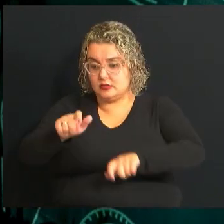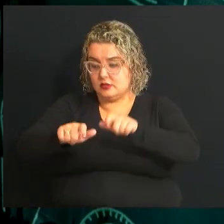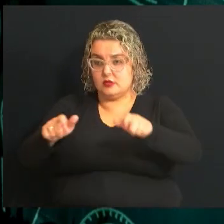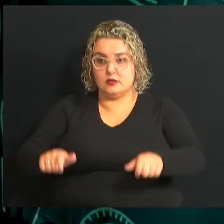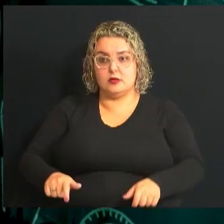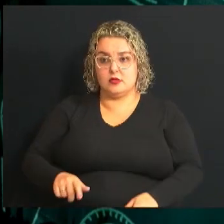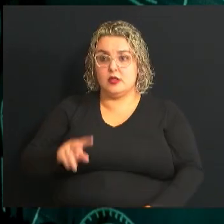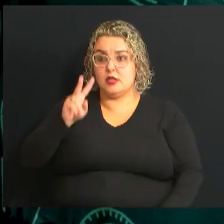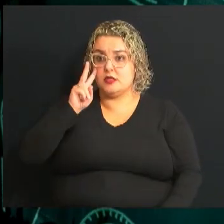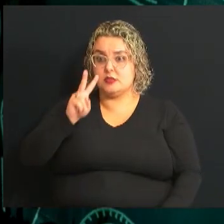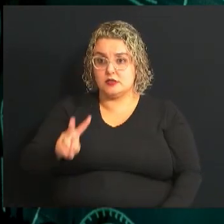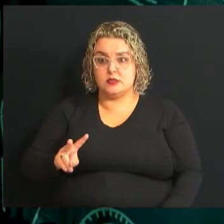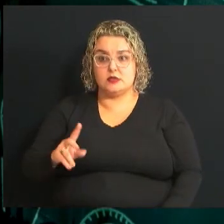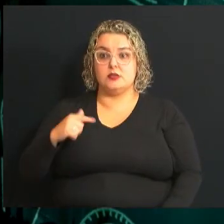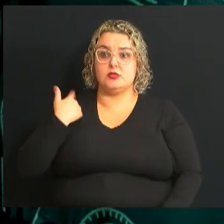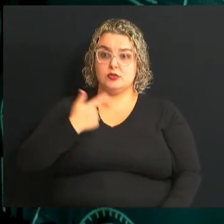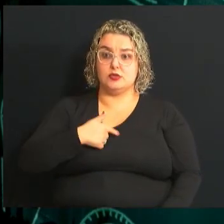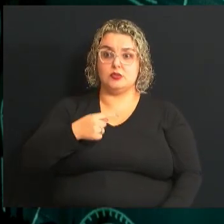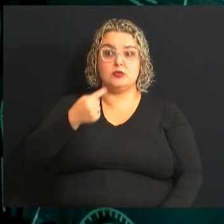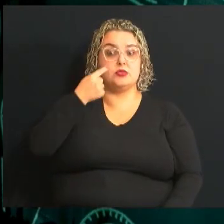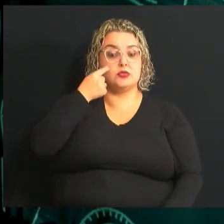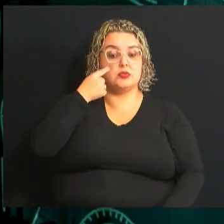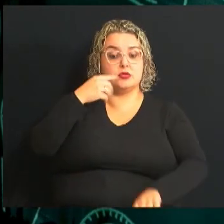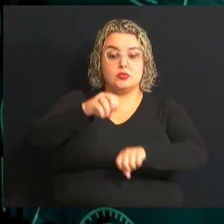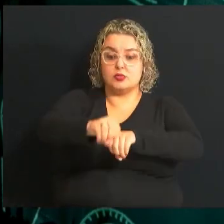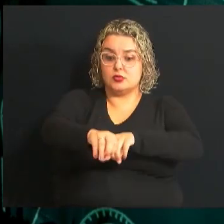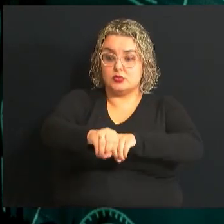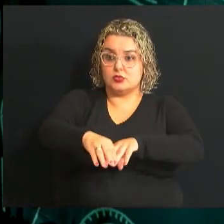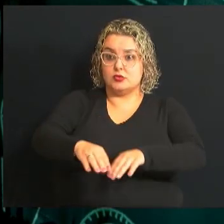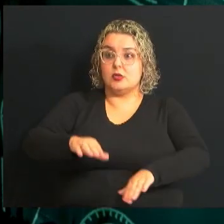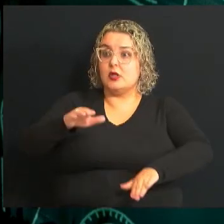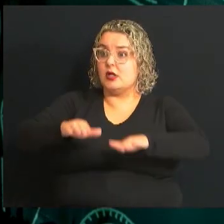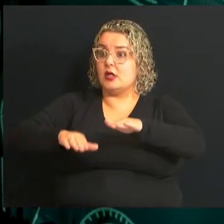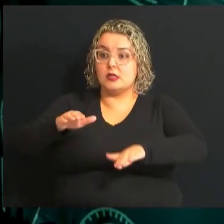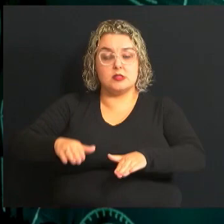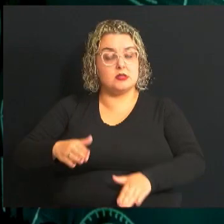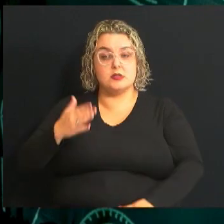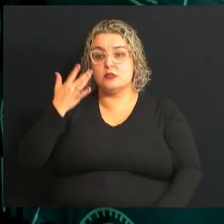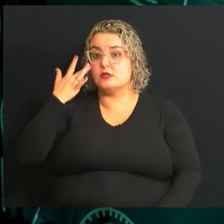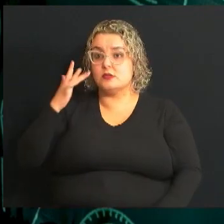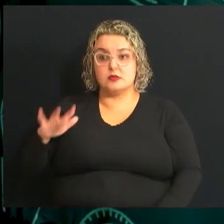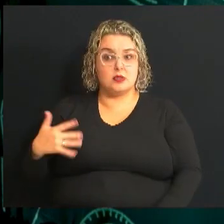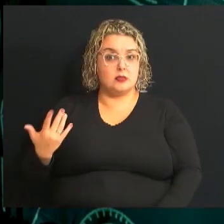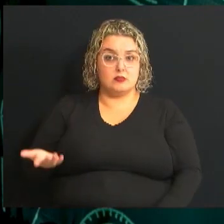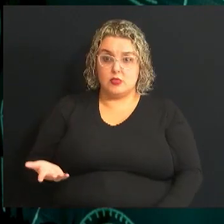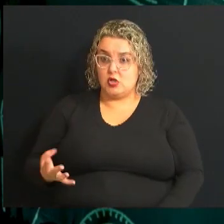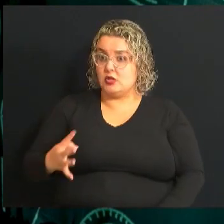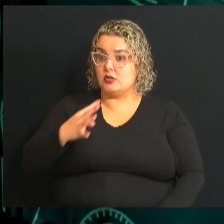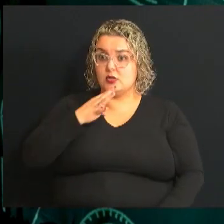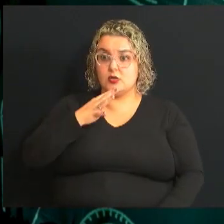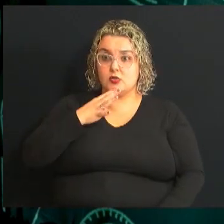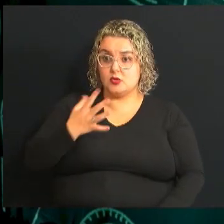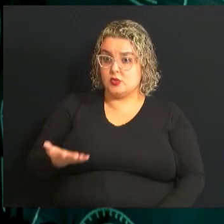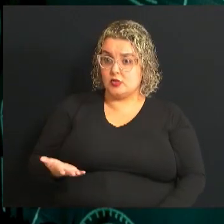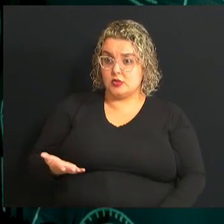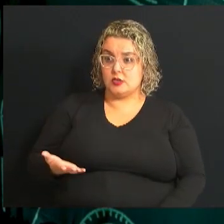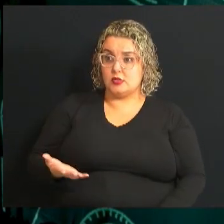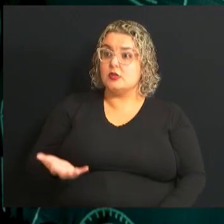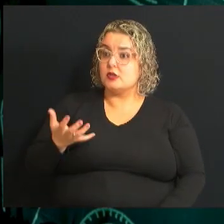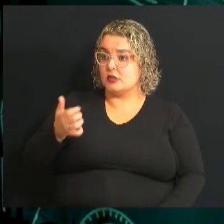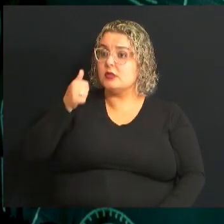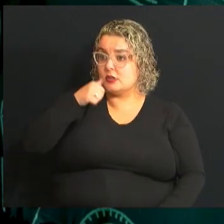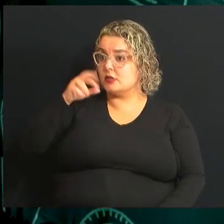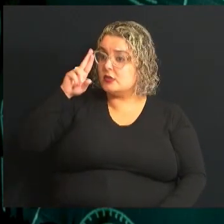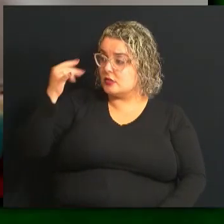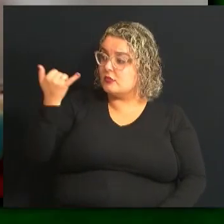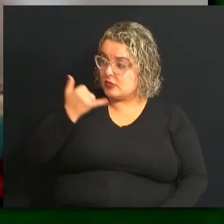a gente ao quadro De Olho na Educação, talvez não saiba, talvez não conheça. Então, gostaria que a senhora falasse um pouco mais